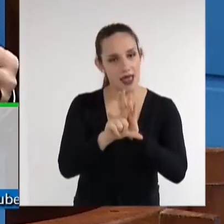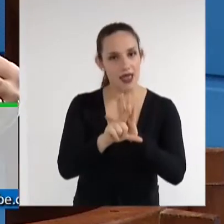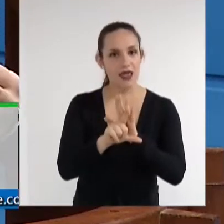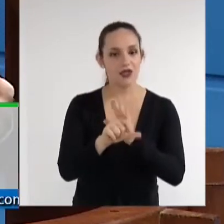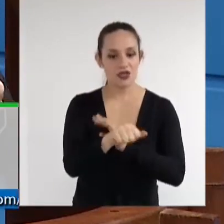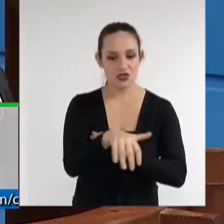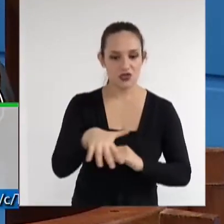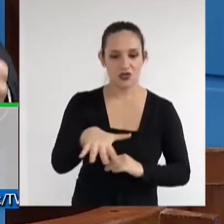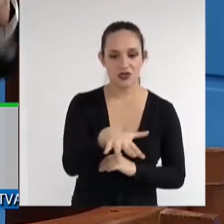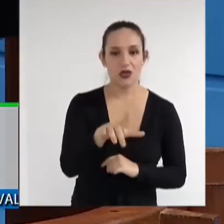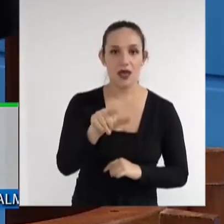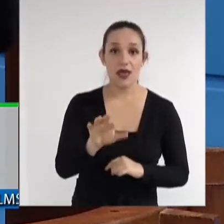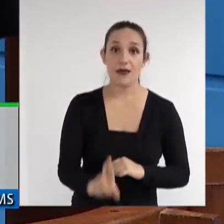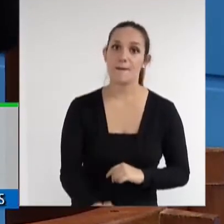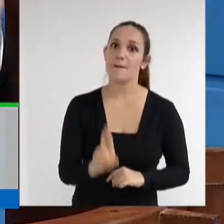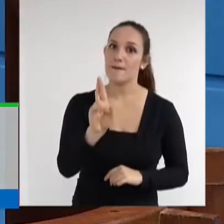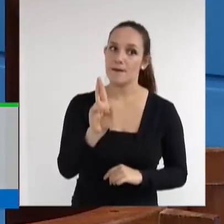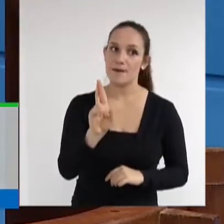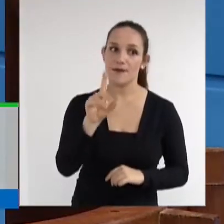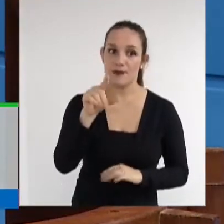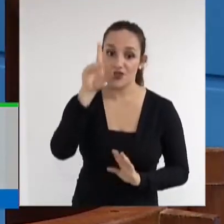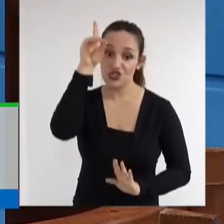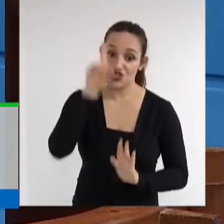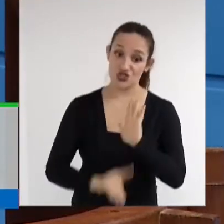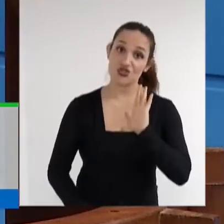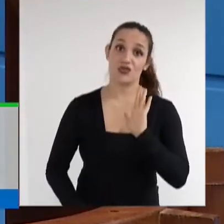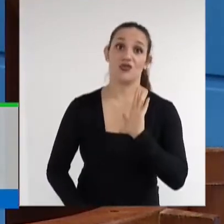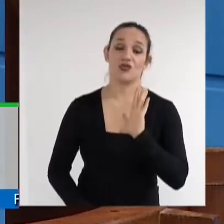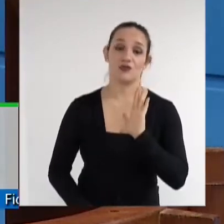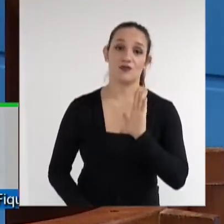assistência social como um direito